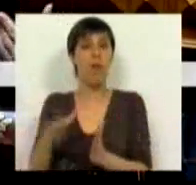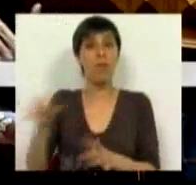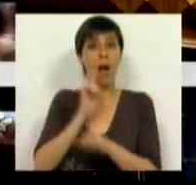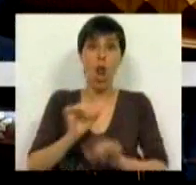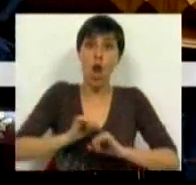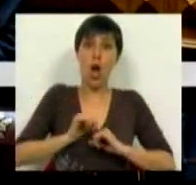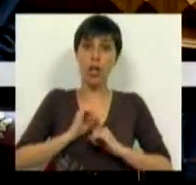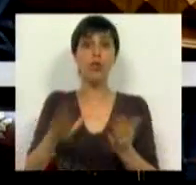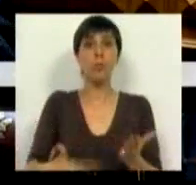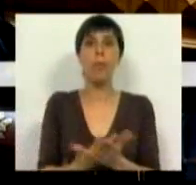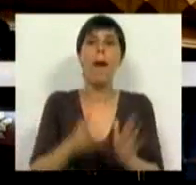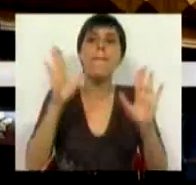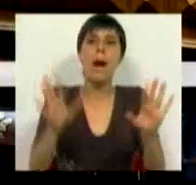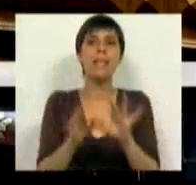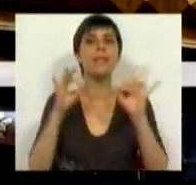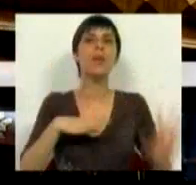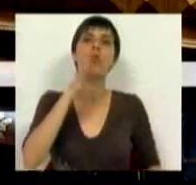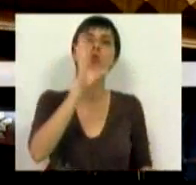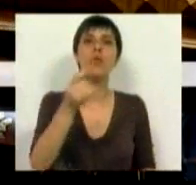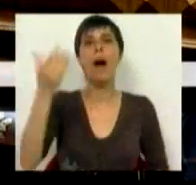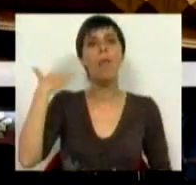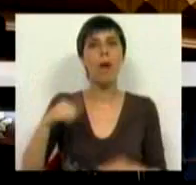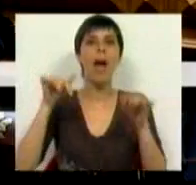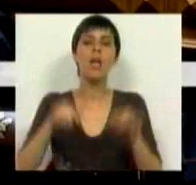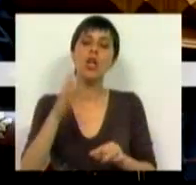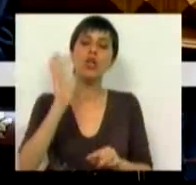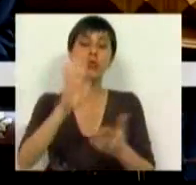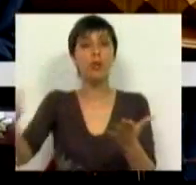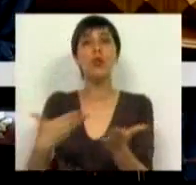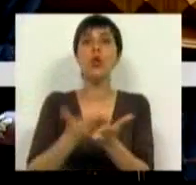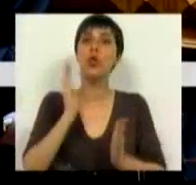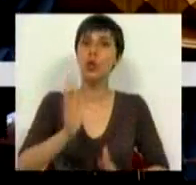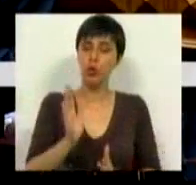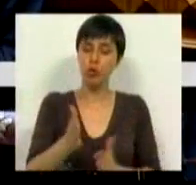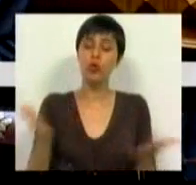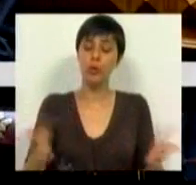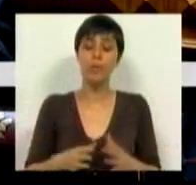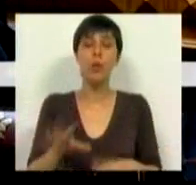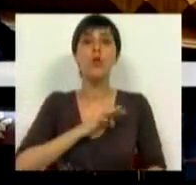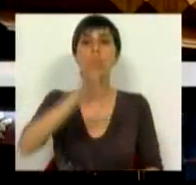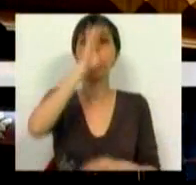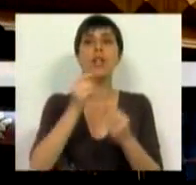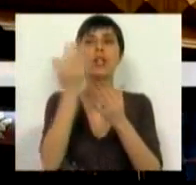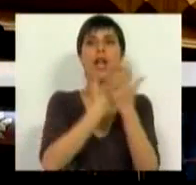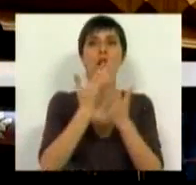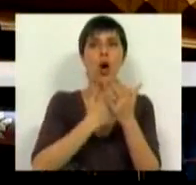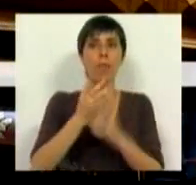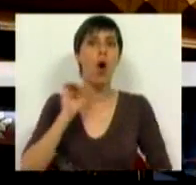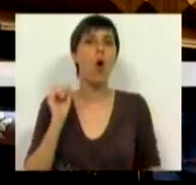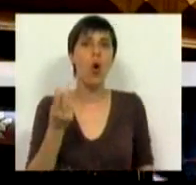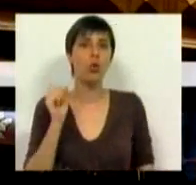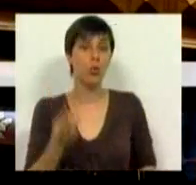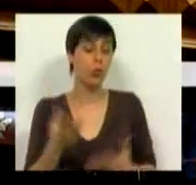que são nossas, mas como lhe disse há pouco, já aqui tinham sido apresentadas pelo Sr. Ministro da Economia em